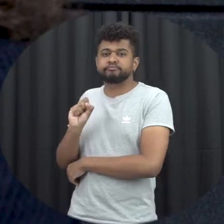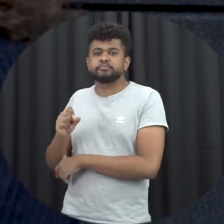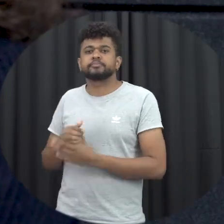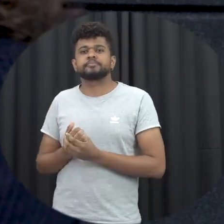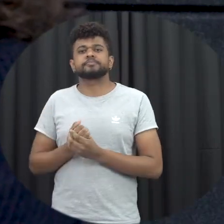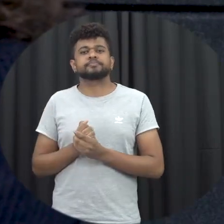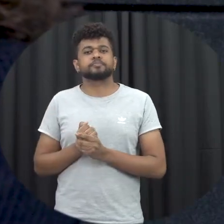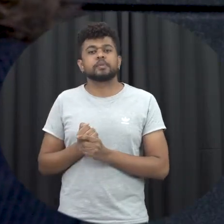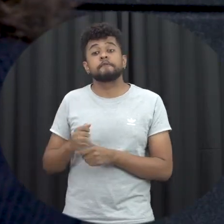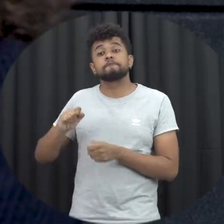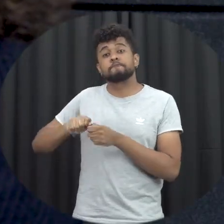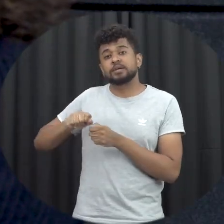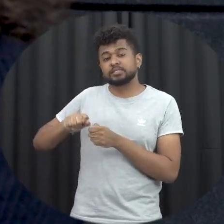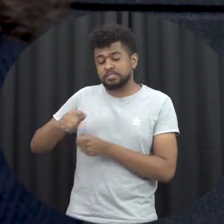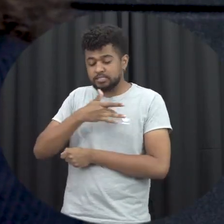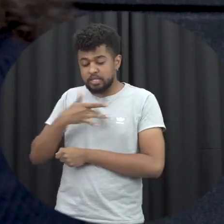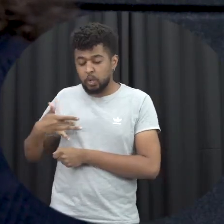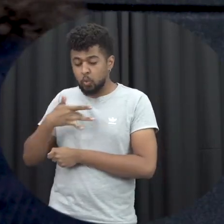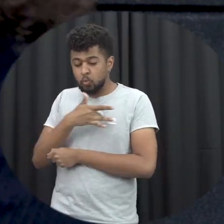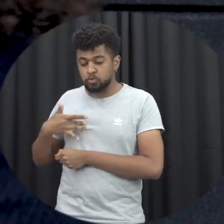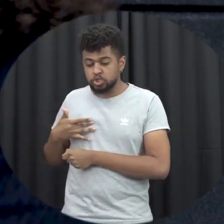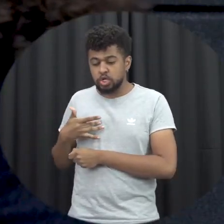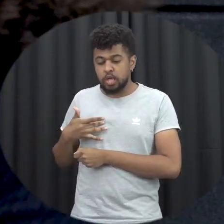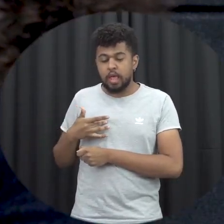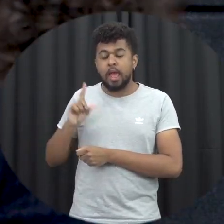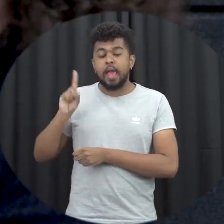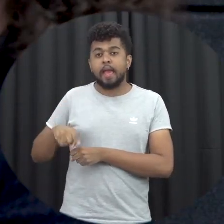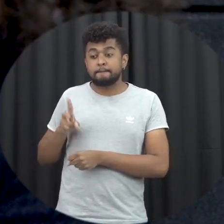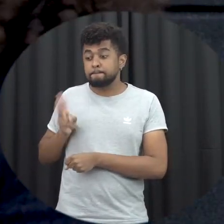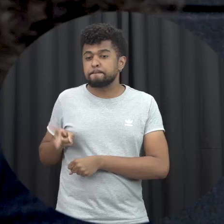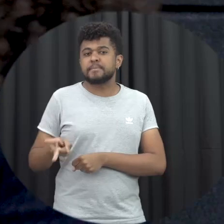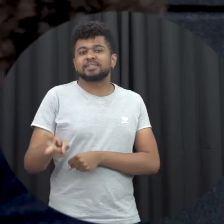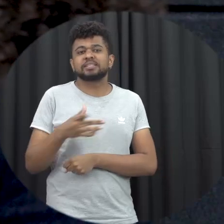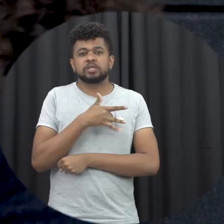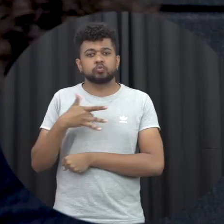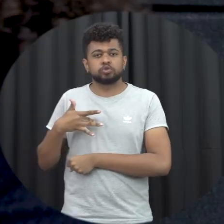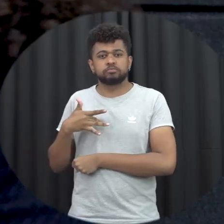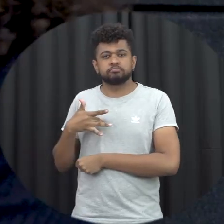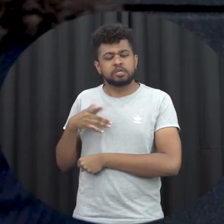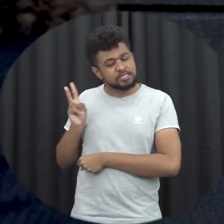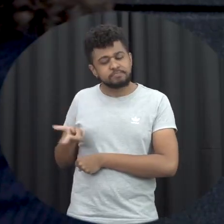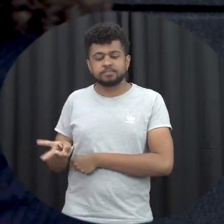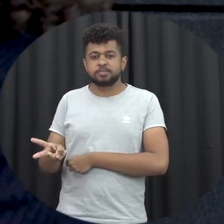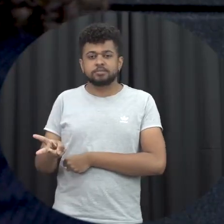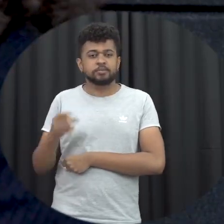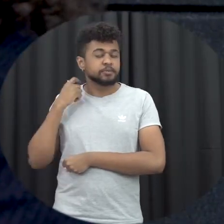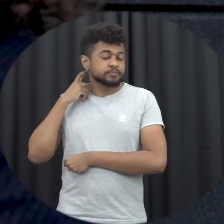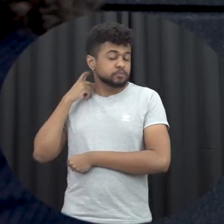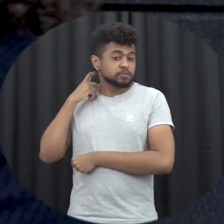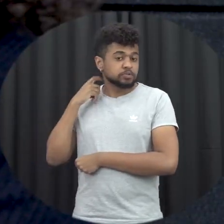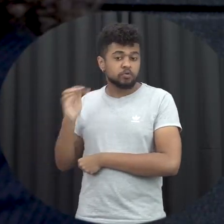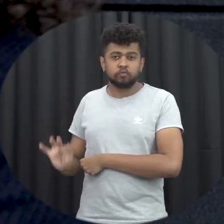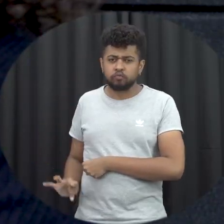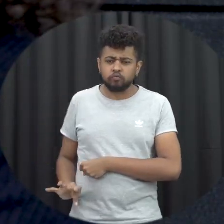para fazer com que a saúde seja, para manter a saúde, tá? Então, o